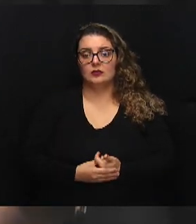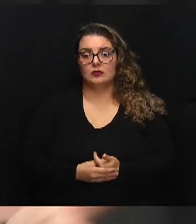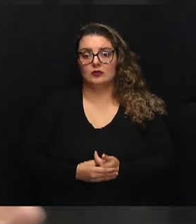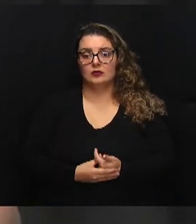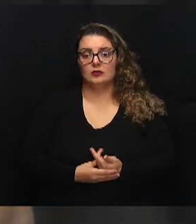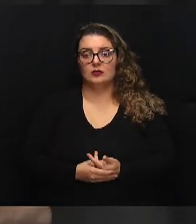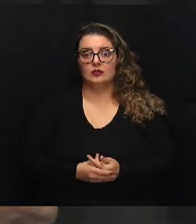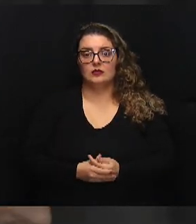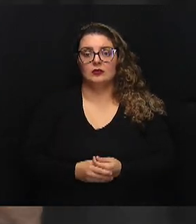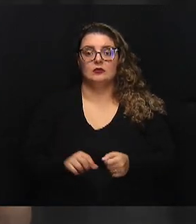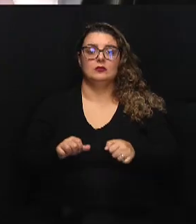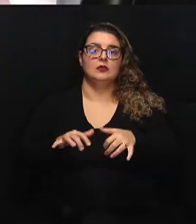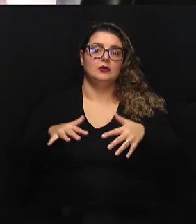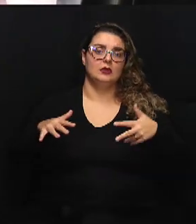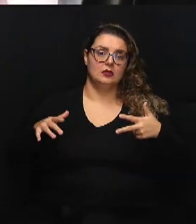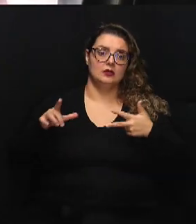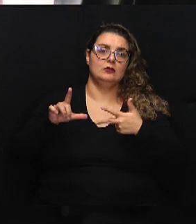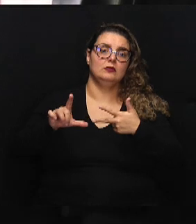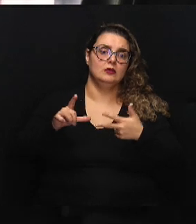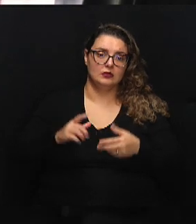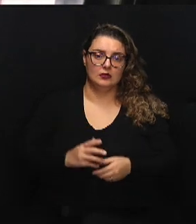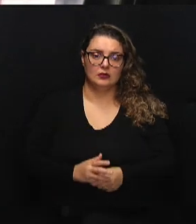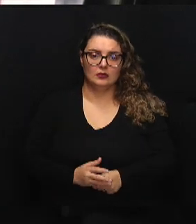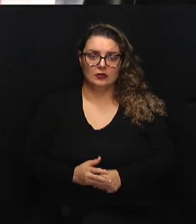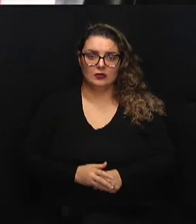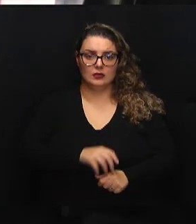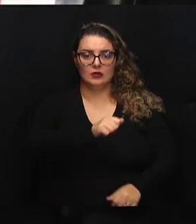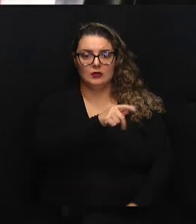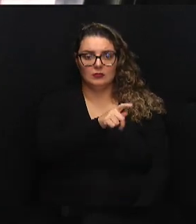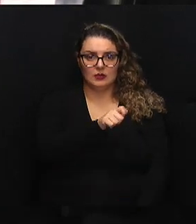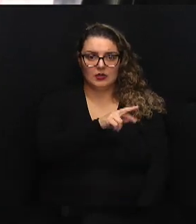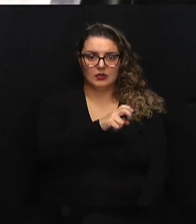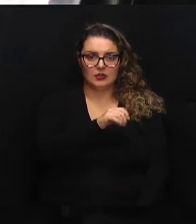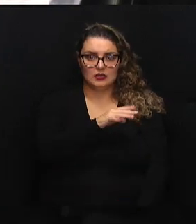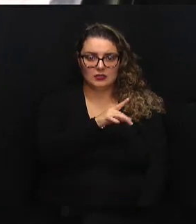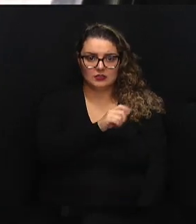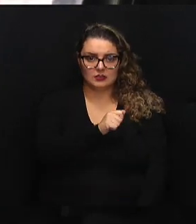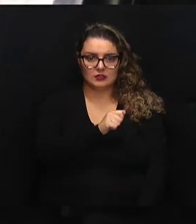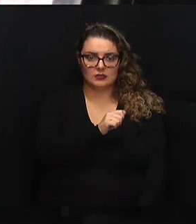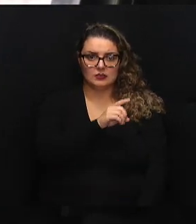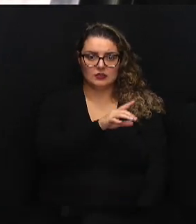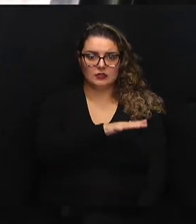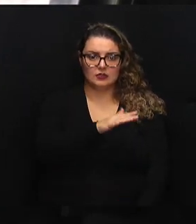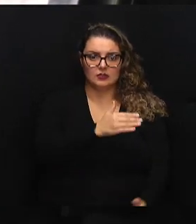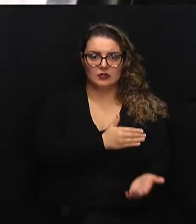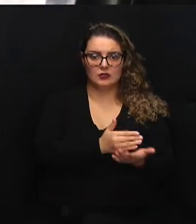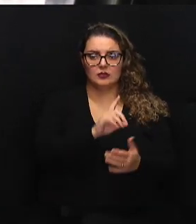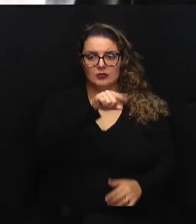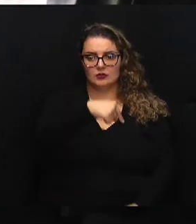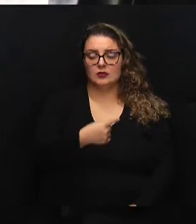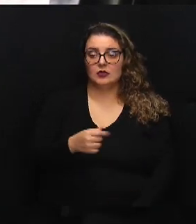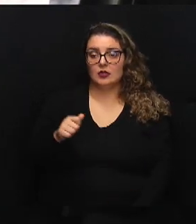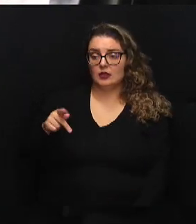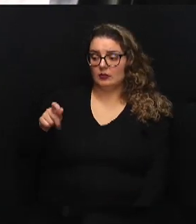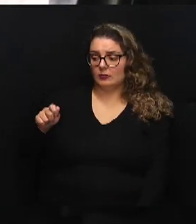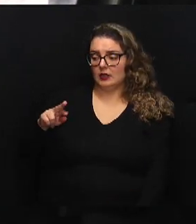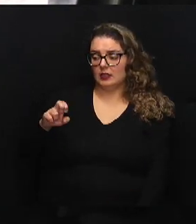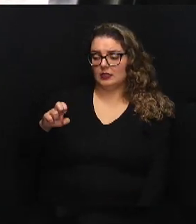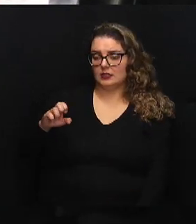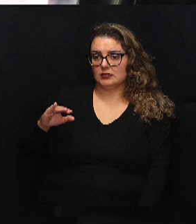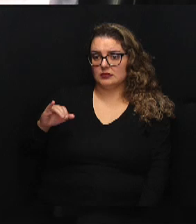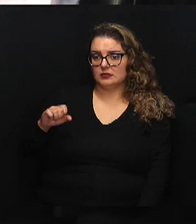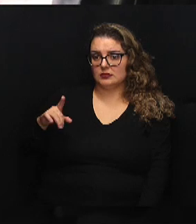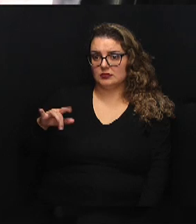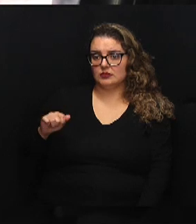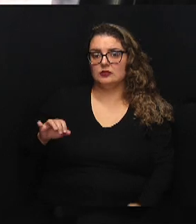pela Assembleia Legislativa. A Aparecidinha já começou como distrito ou se tornou depois? A Aparecidinha, pela distância,